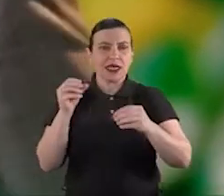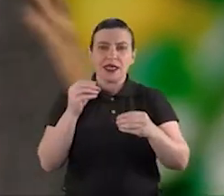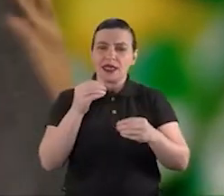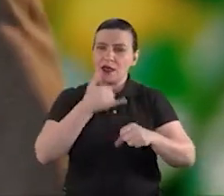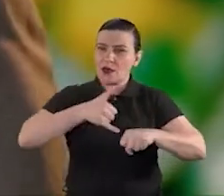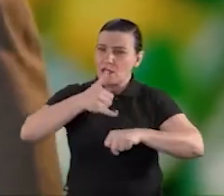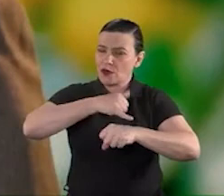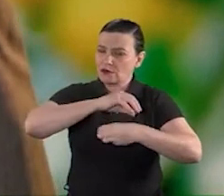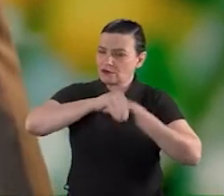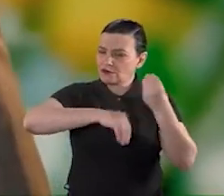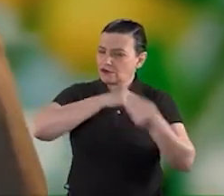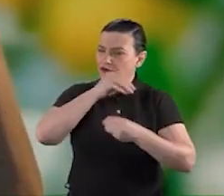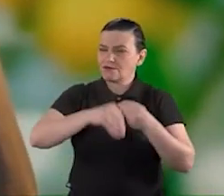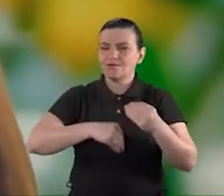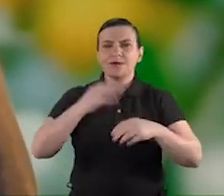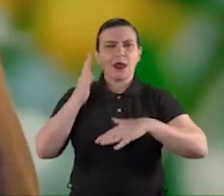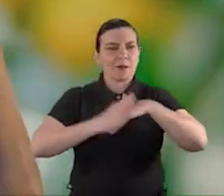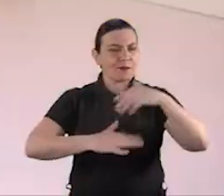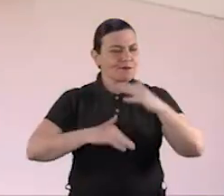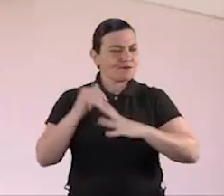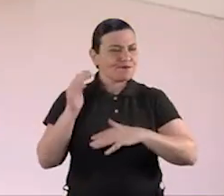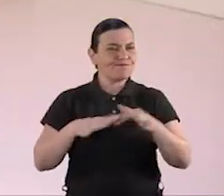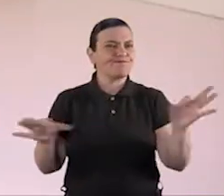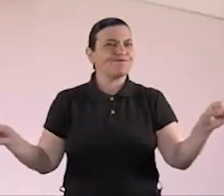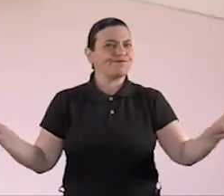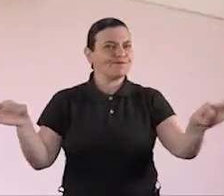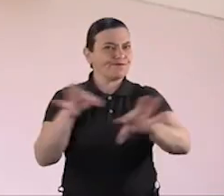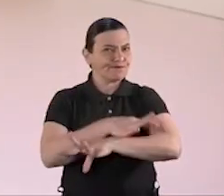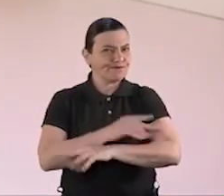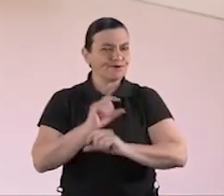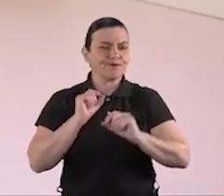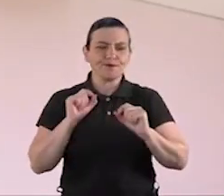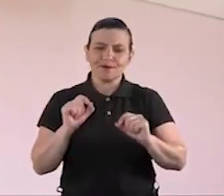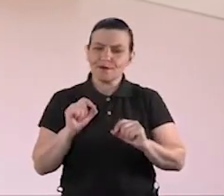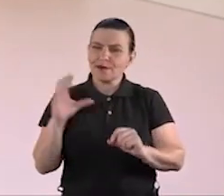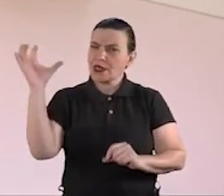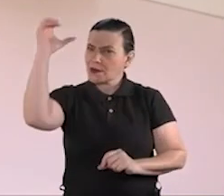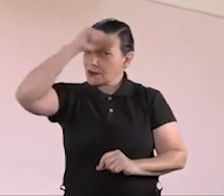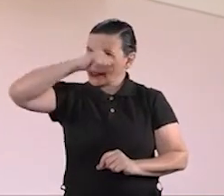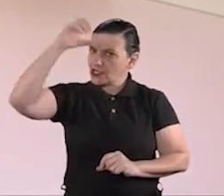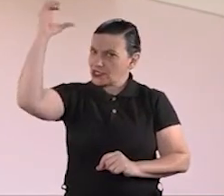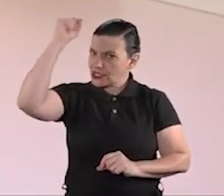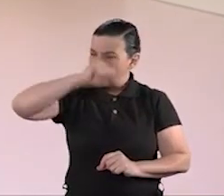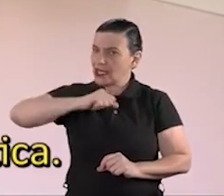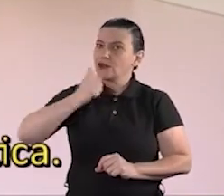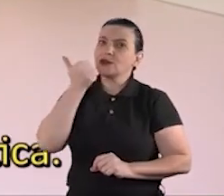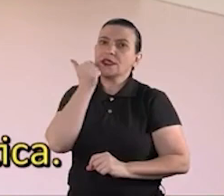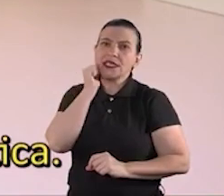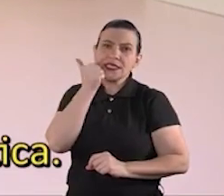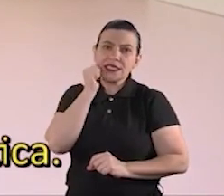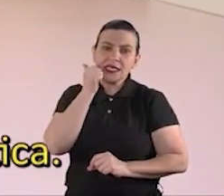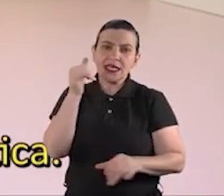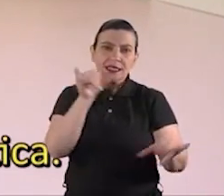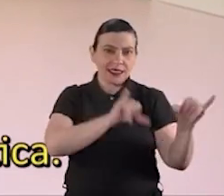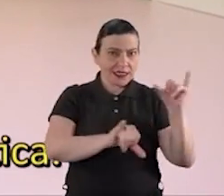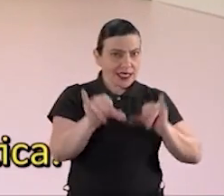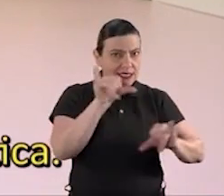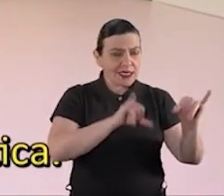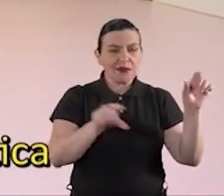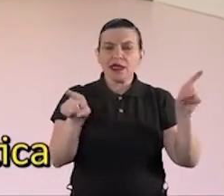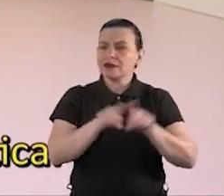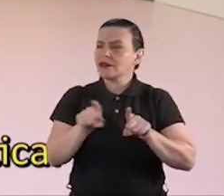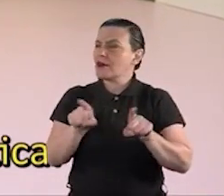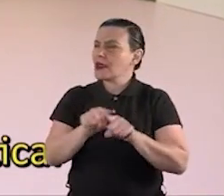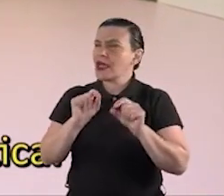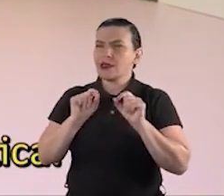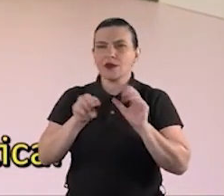nado terra é uma prática bem definida abrange nosso conhecimento da Ciência da química e